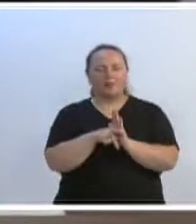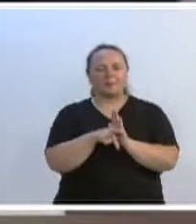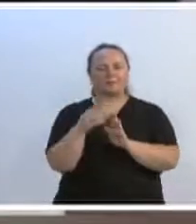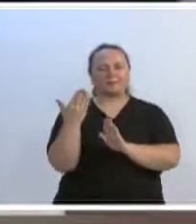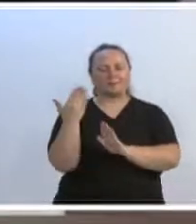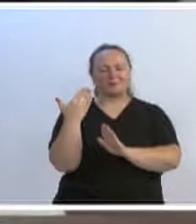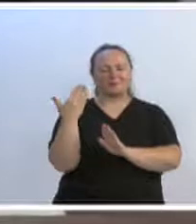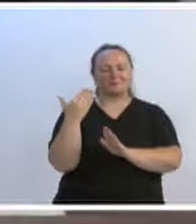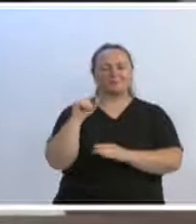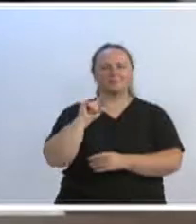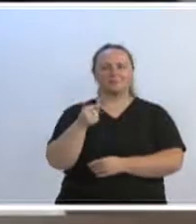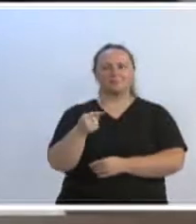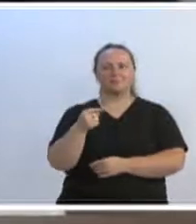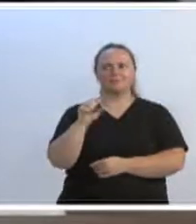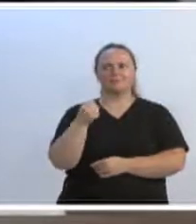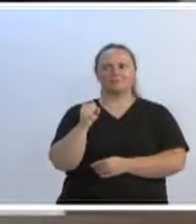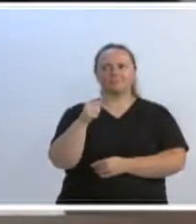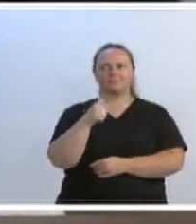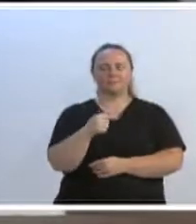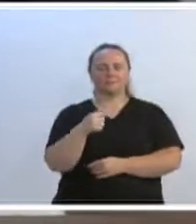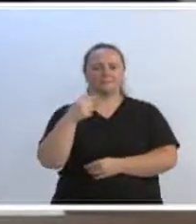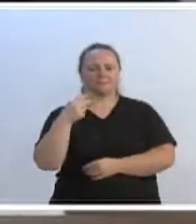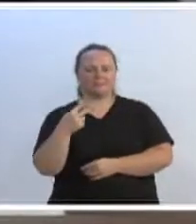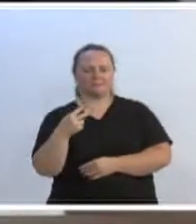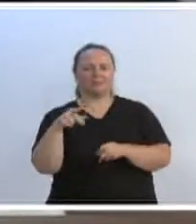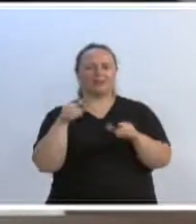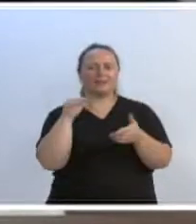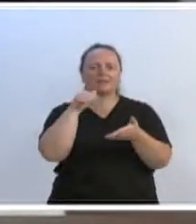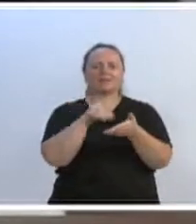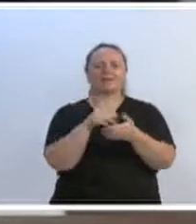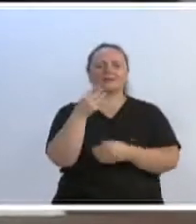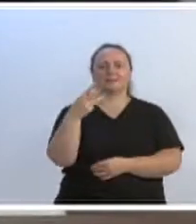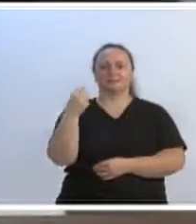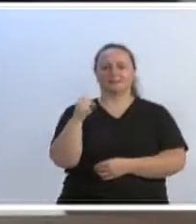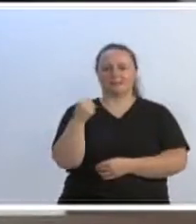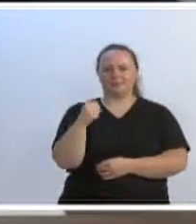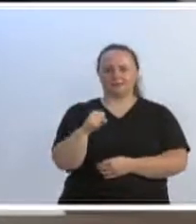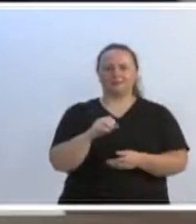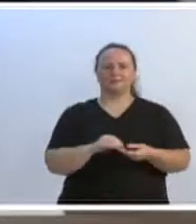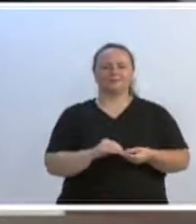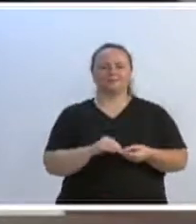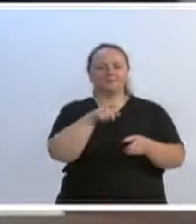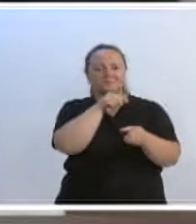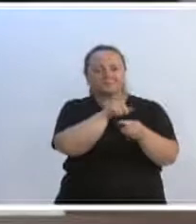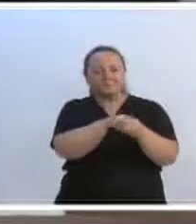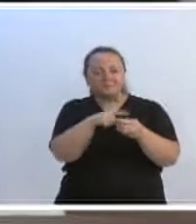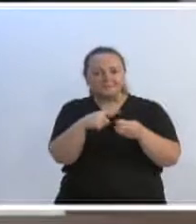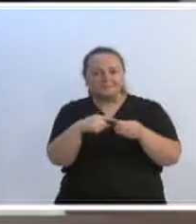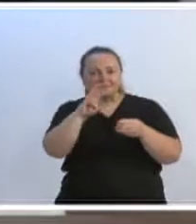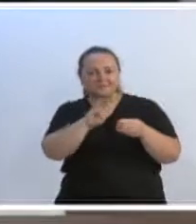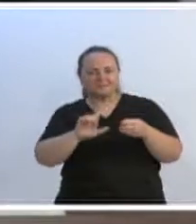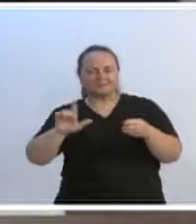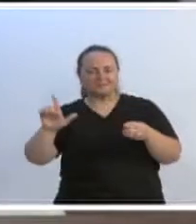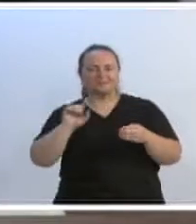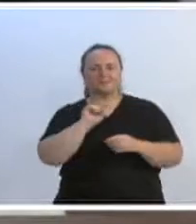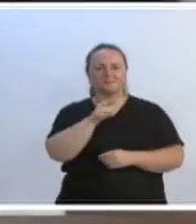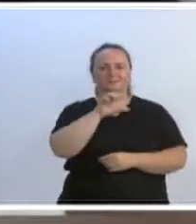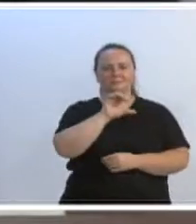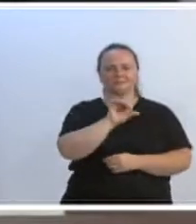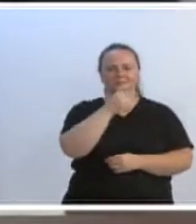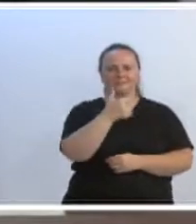Passaremos ao ato de assinatura do convênio. Neste momento, a Prefeitura Municipal de Blumenau, por meio da